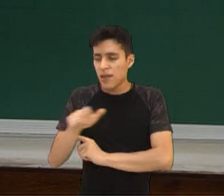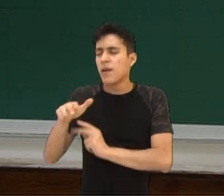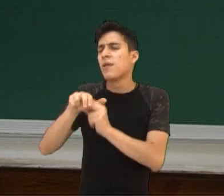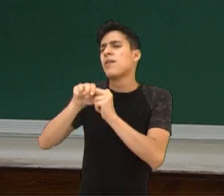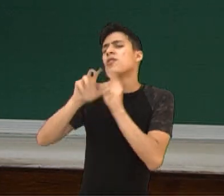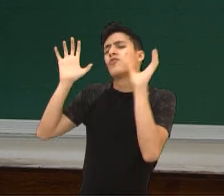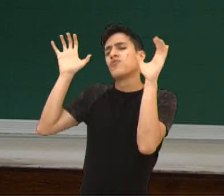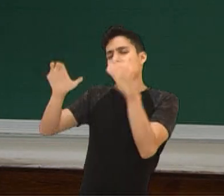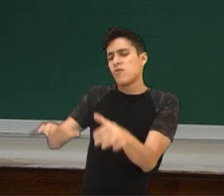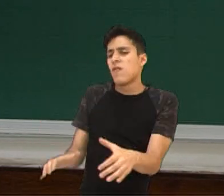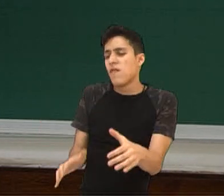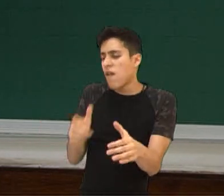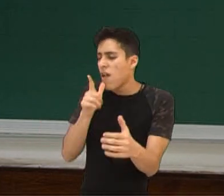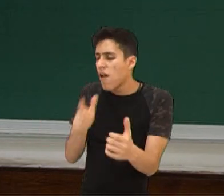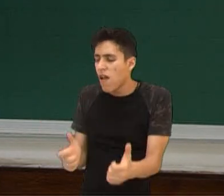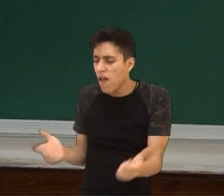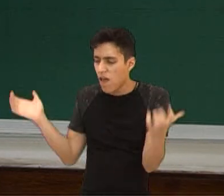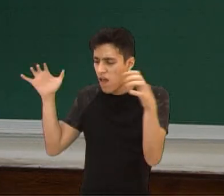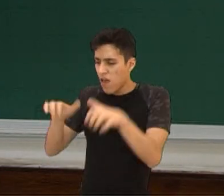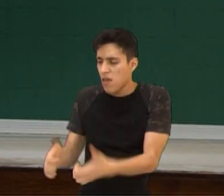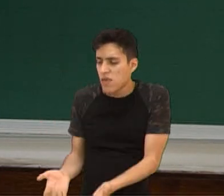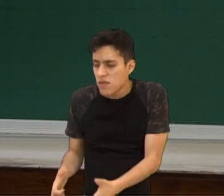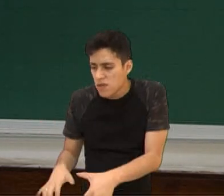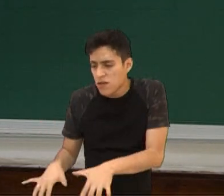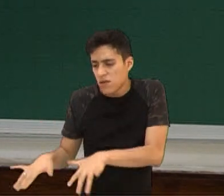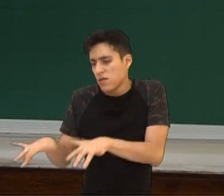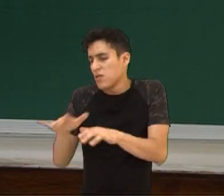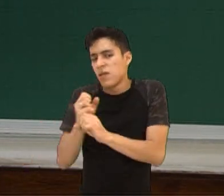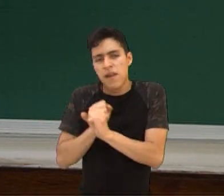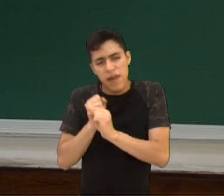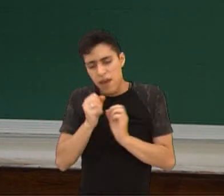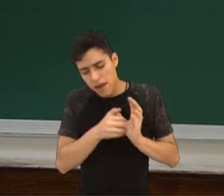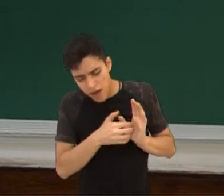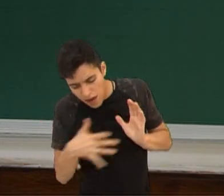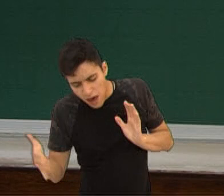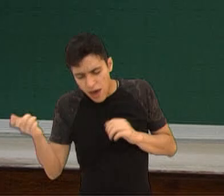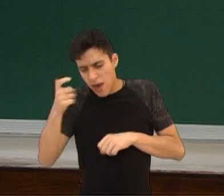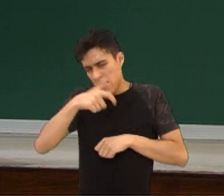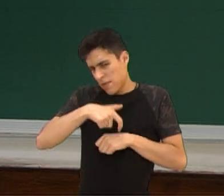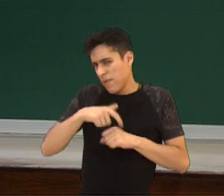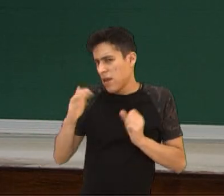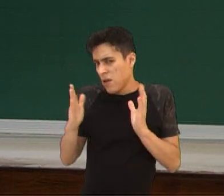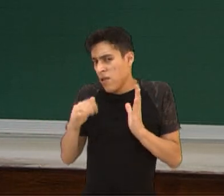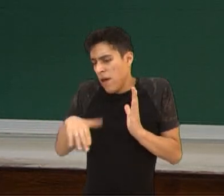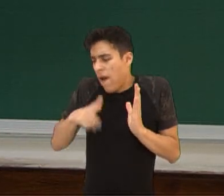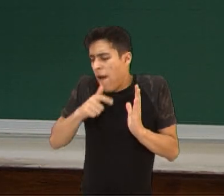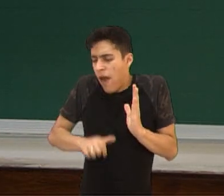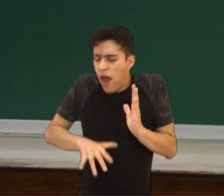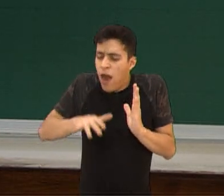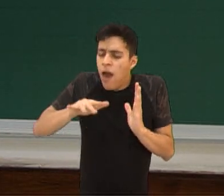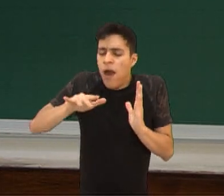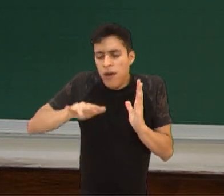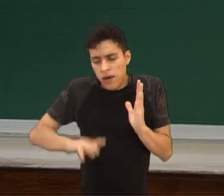clima quente e úmido, forma então uma área alagável durante o ano, tem época que alaga mais, época que alaga menos,